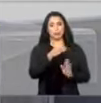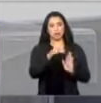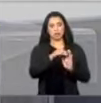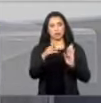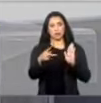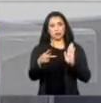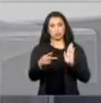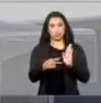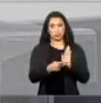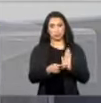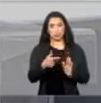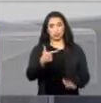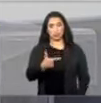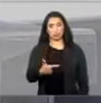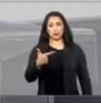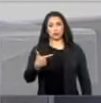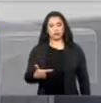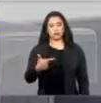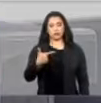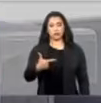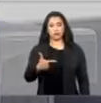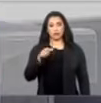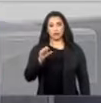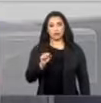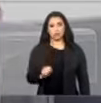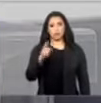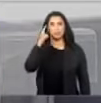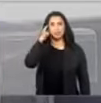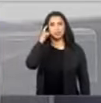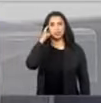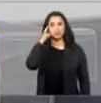a sensação de haver chegado ao Olimpo.